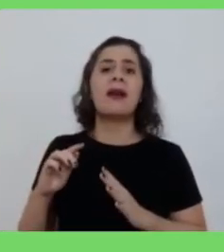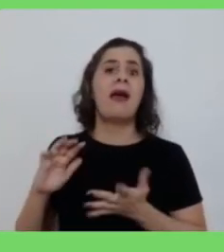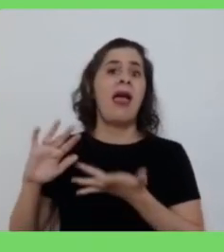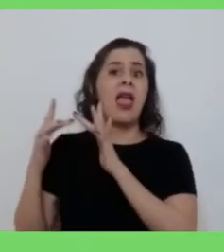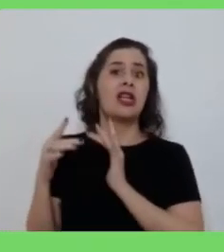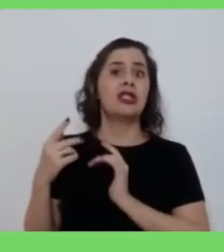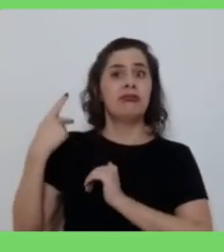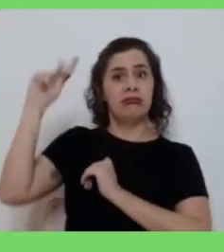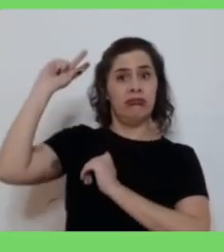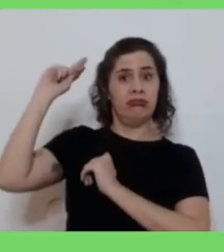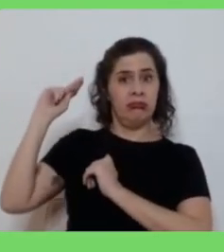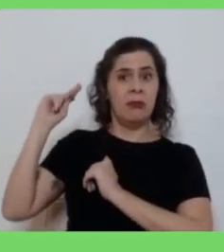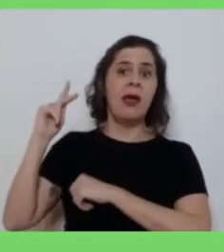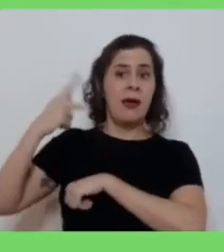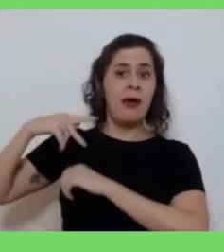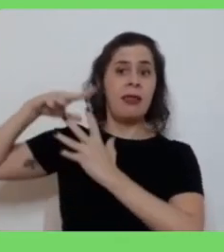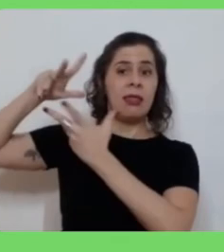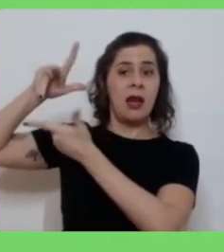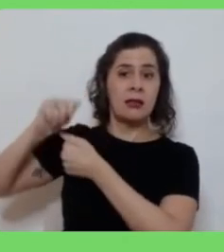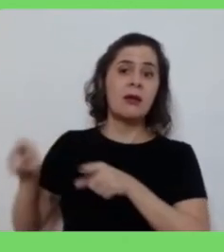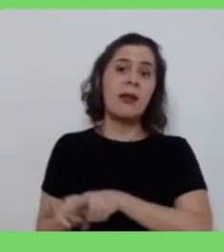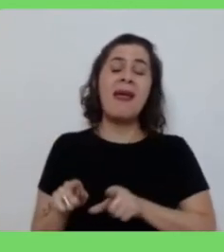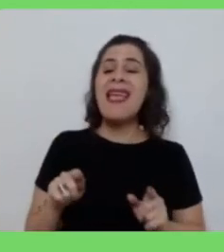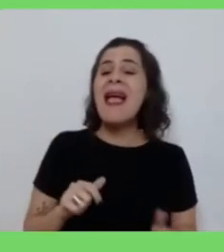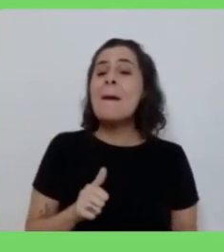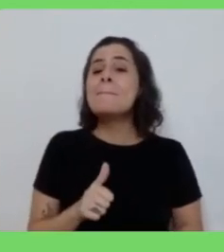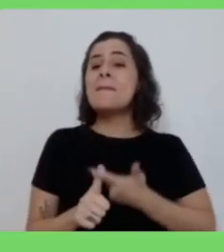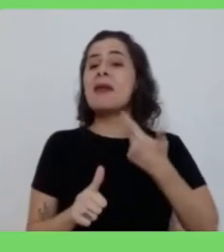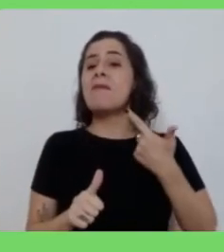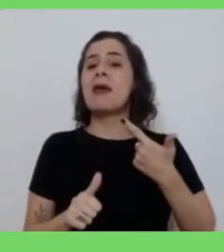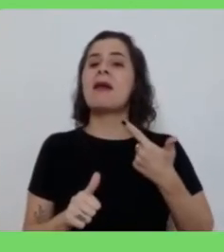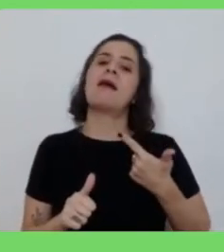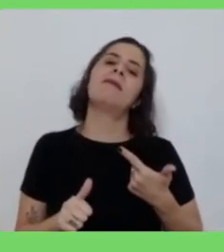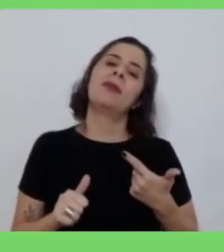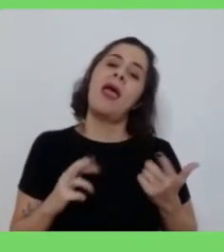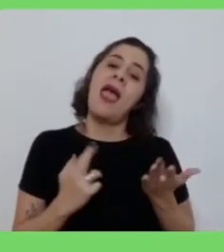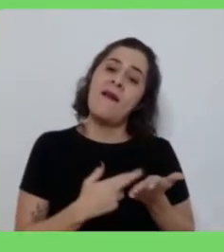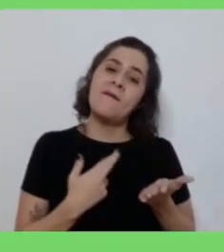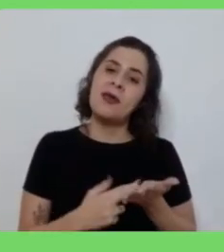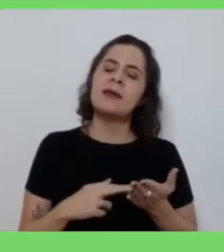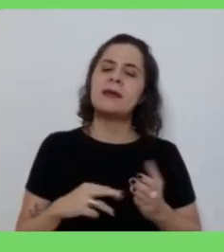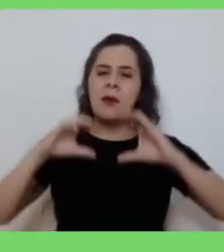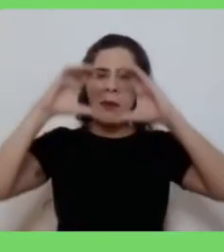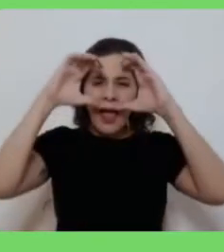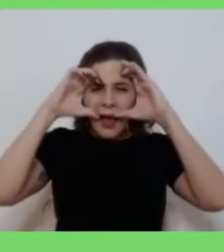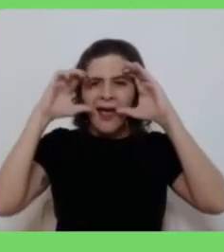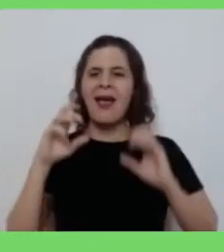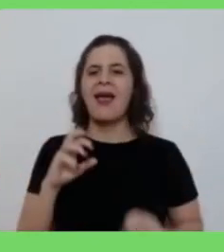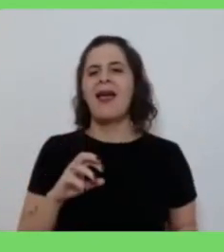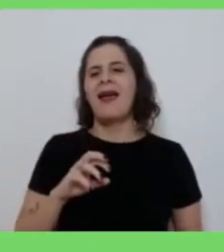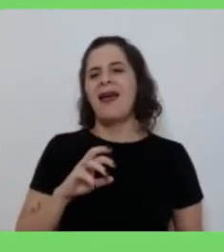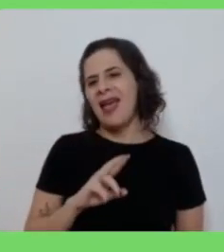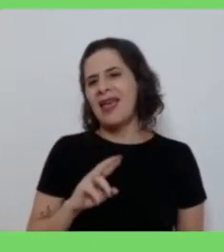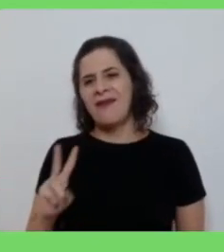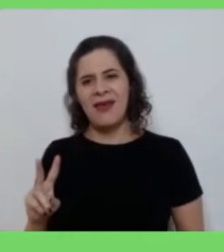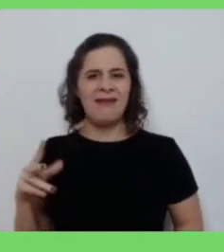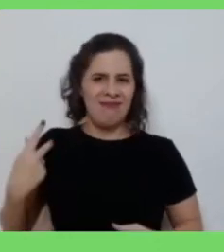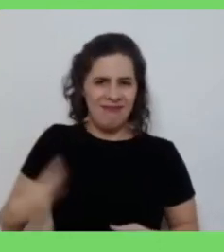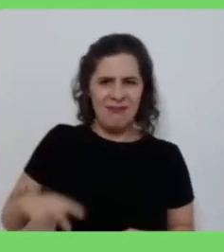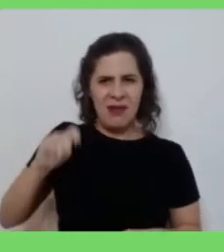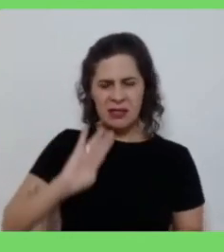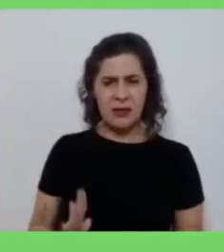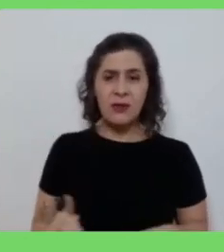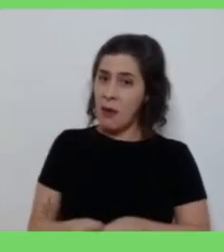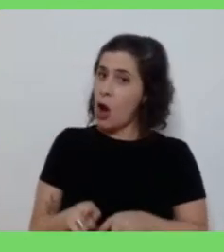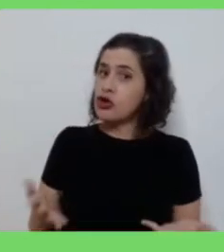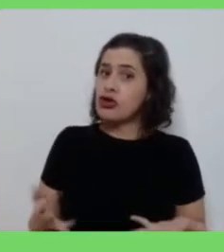sobre realidade virtual no Brasil que foi a mundo 360 e atualmente a gente é parceiro do portal Y que é o portal